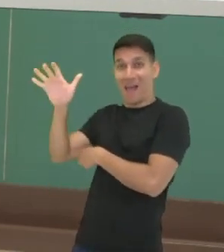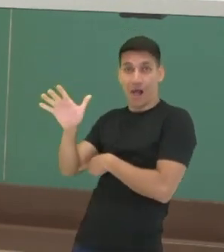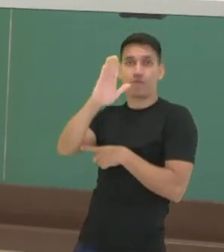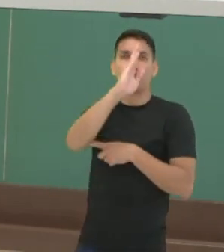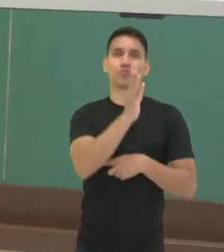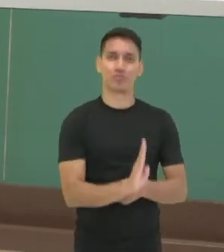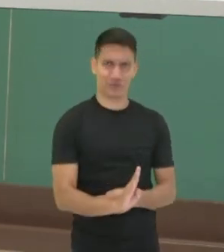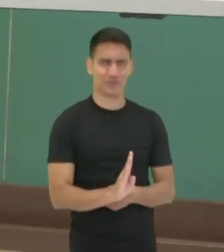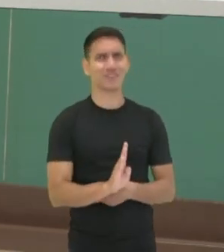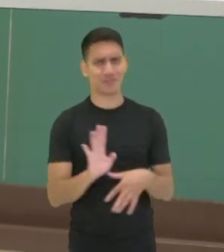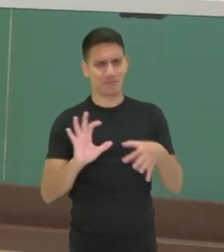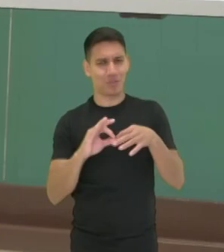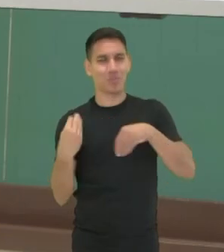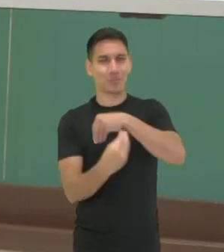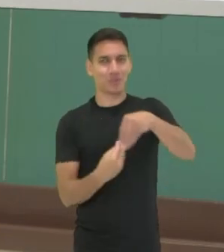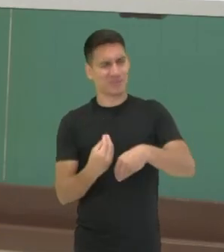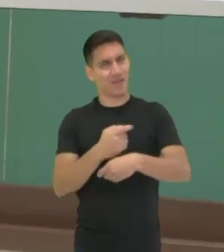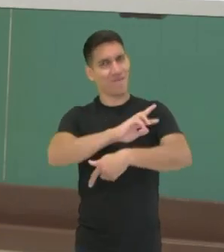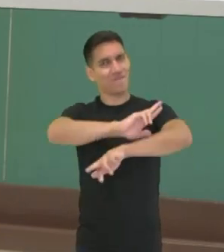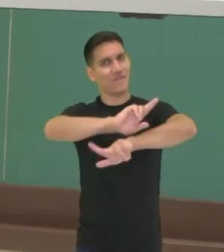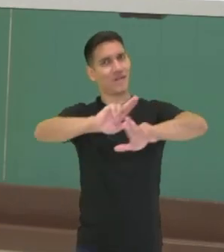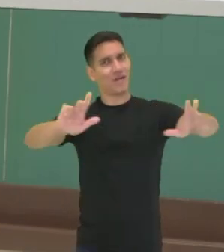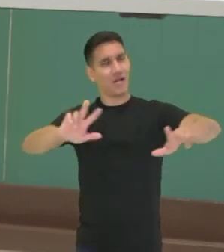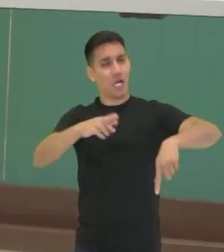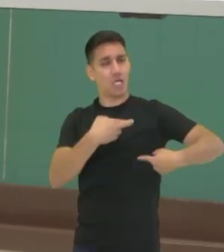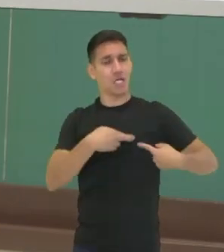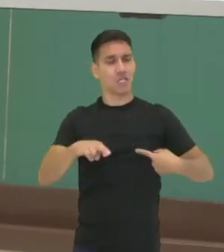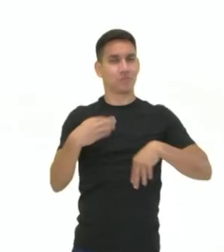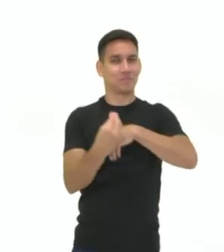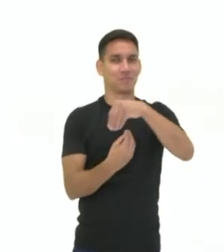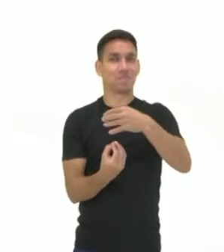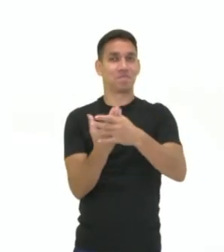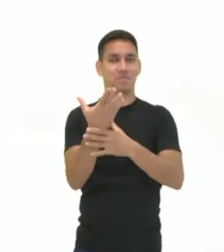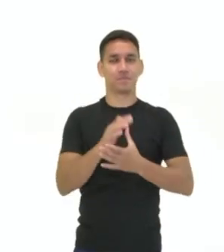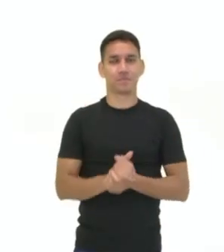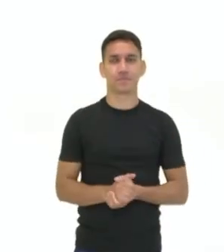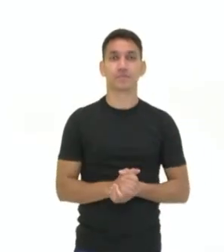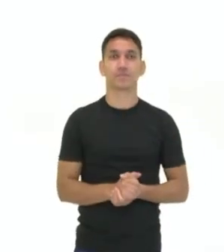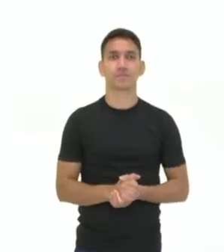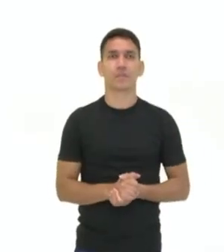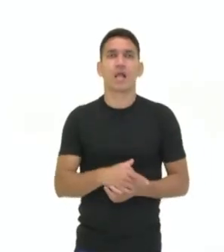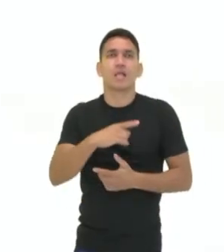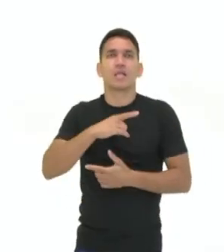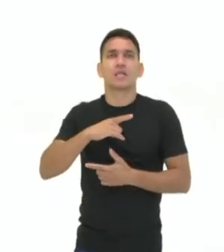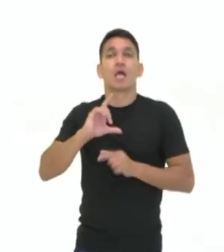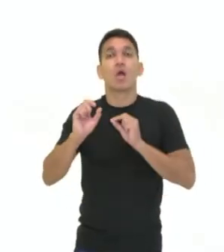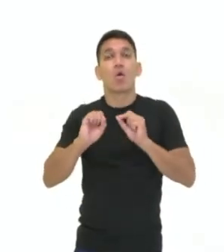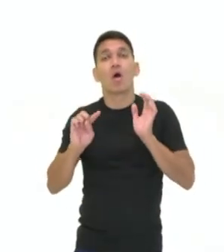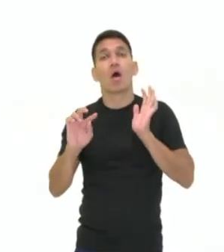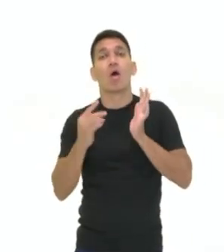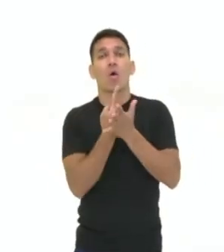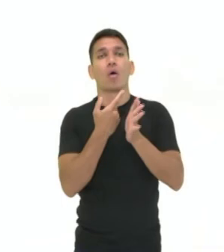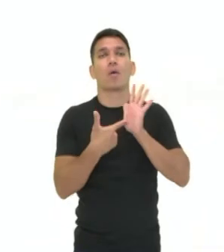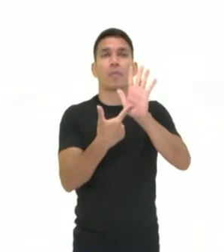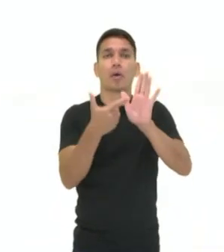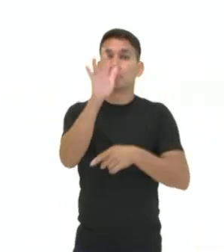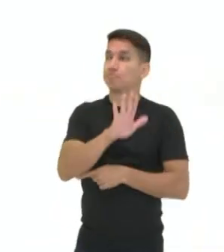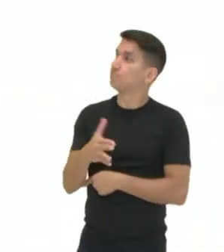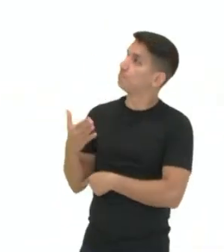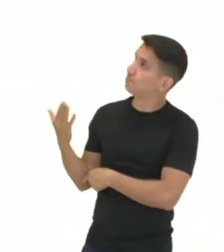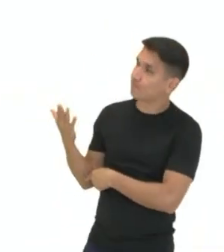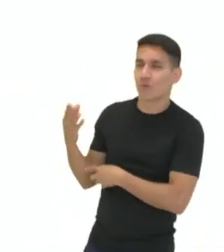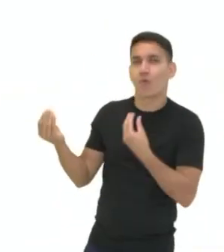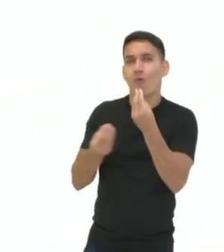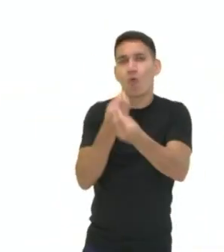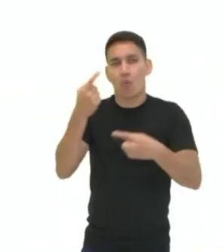interessante, né? Tantas manifestações religiosas do Brasil. Os rituais do culto à Jurema Sagrada são um exemplo desse sincretismo